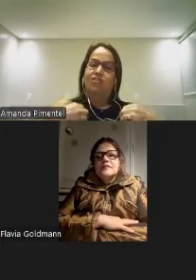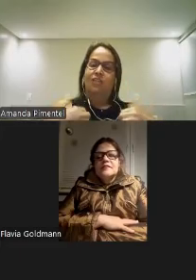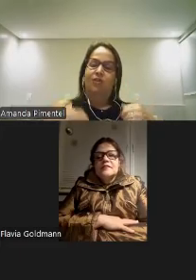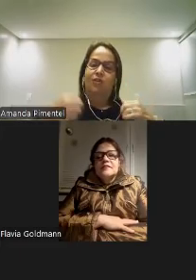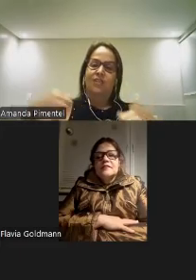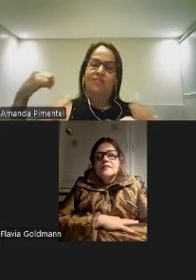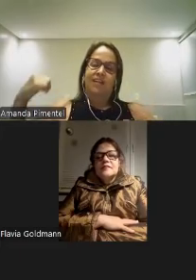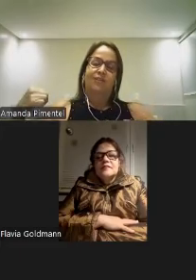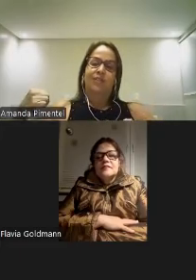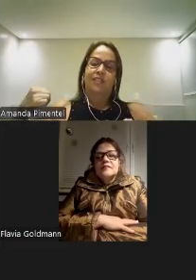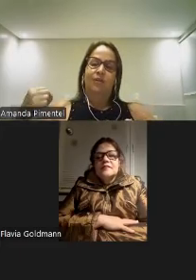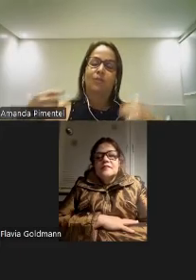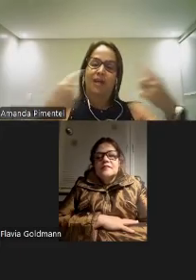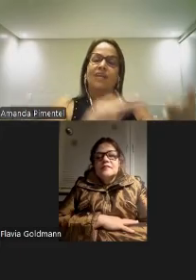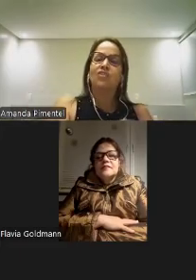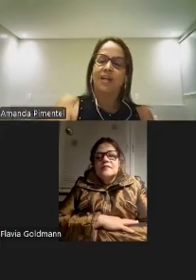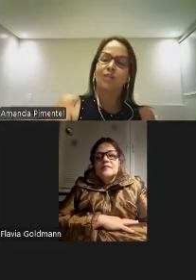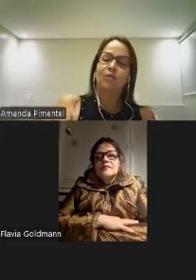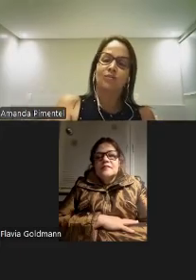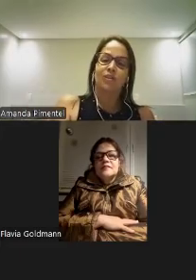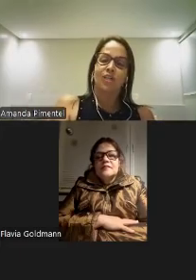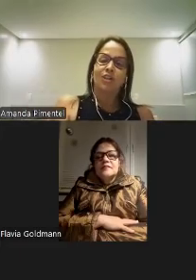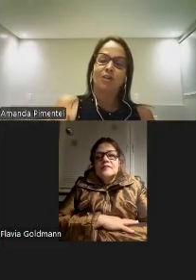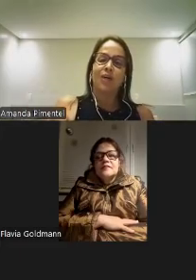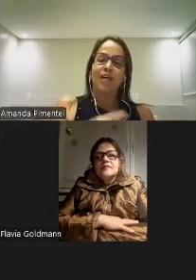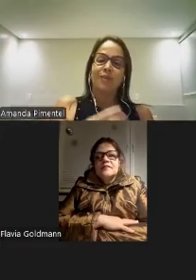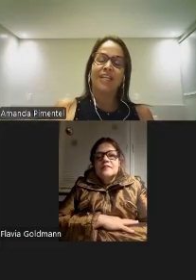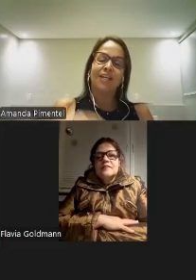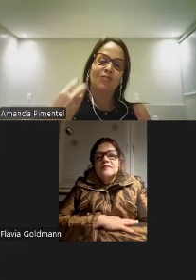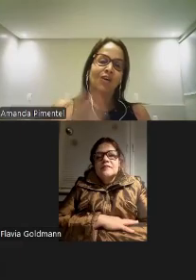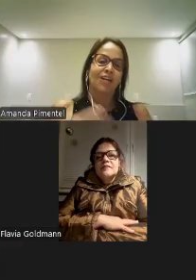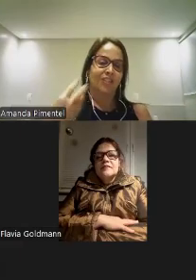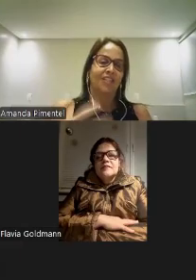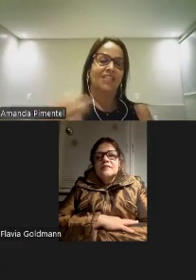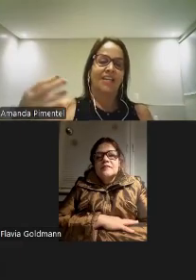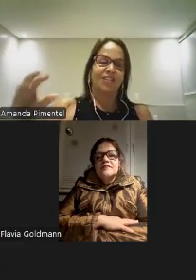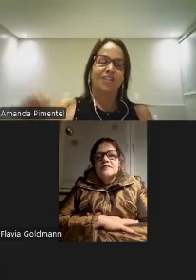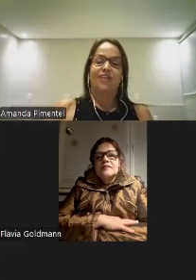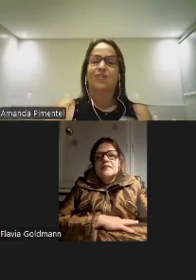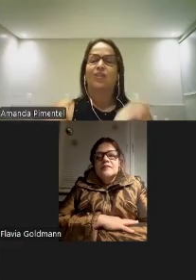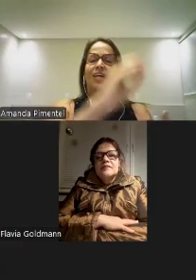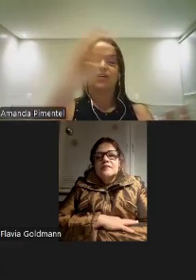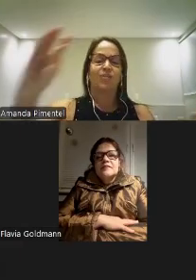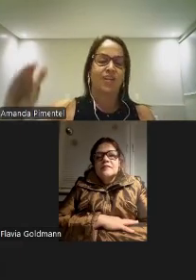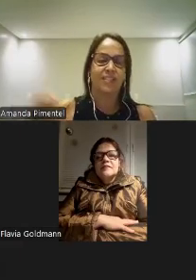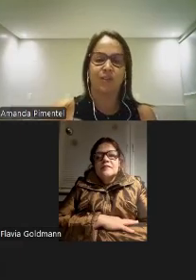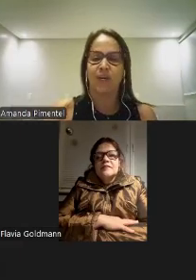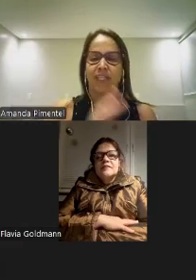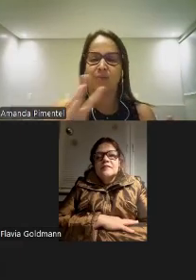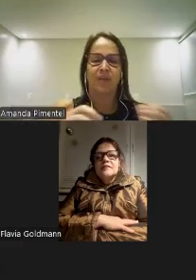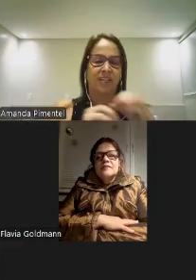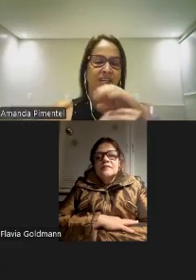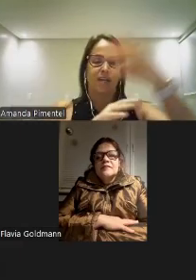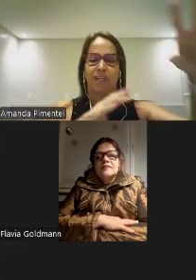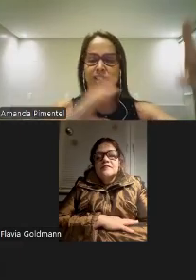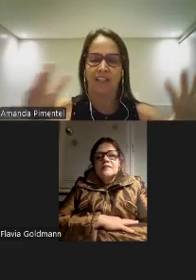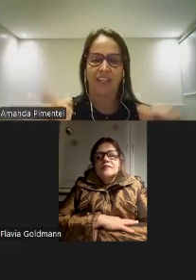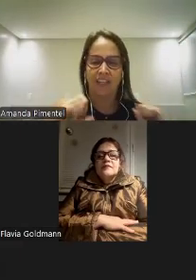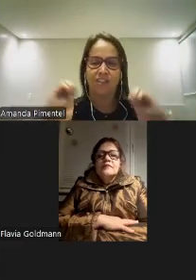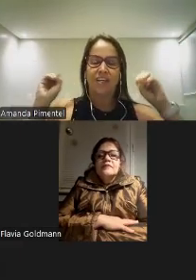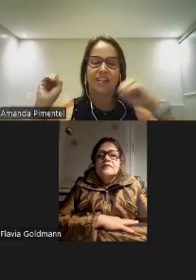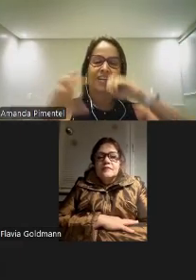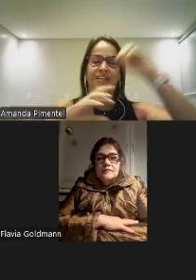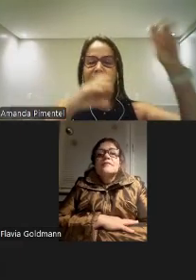ter energia que foi conservada durante a noite para gastar de novo. Porque à medida que eu vou gastando essa energia e faço toda aquela conversão do ATP que quebra